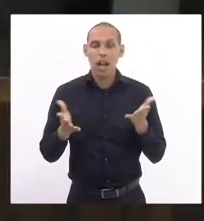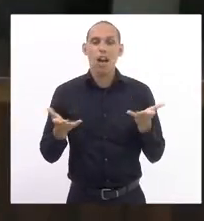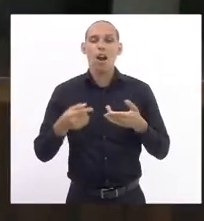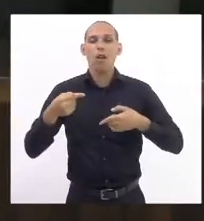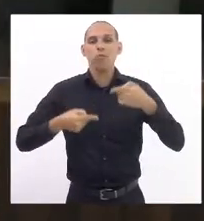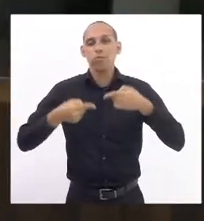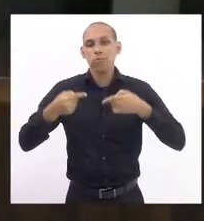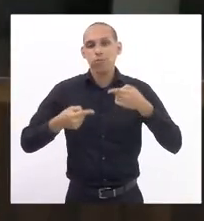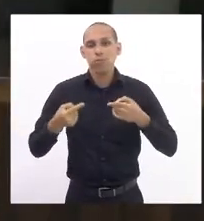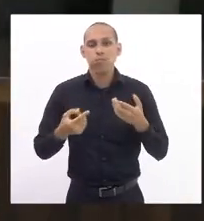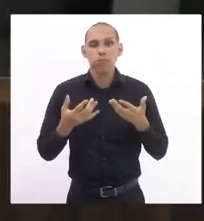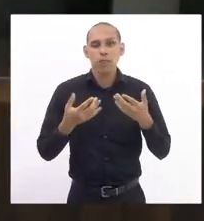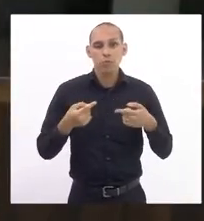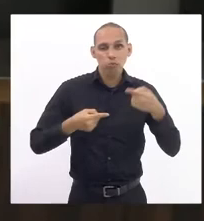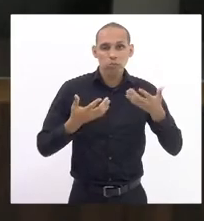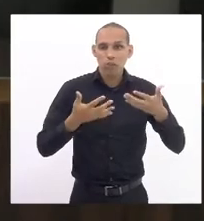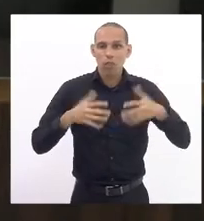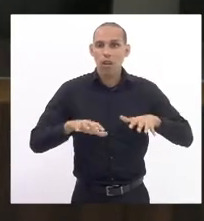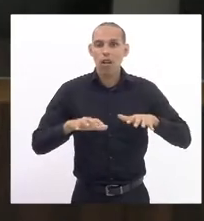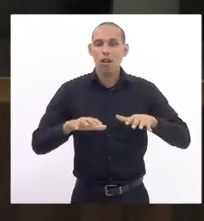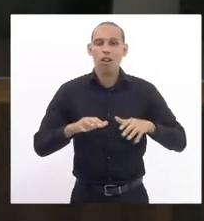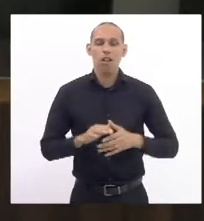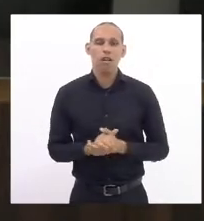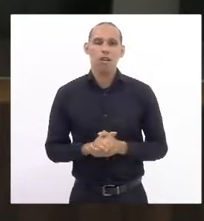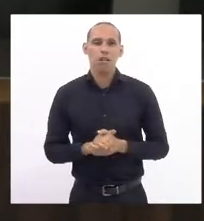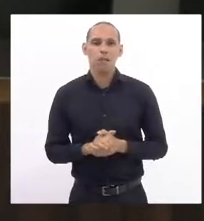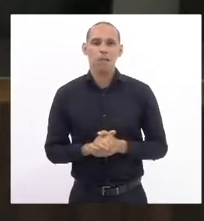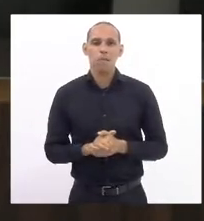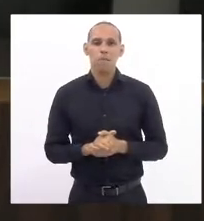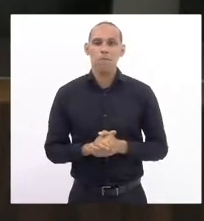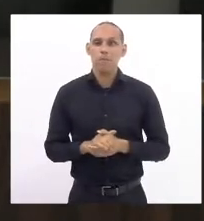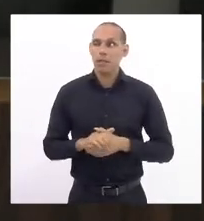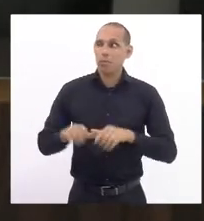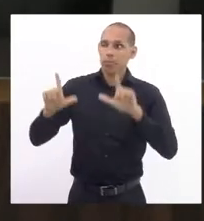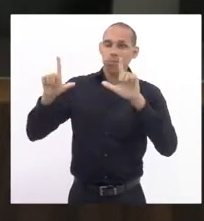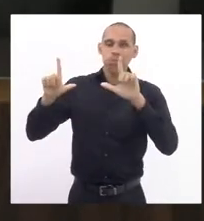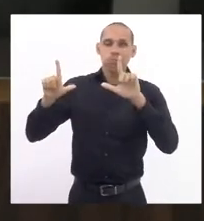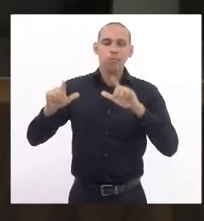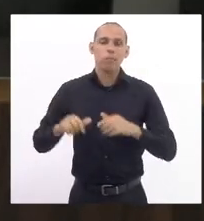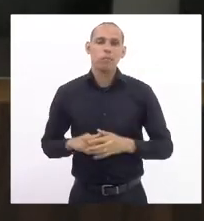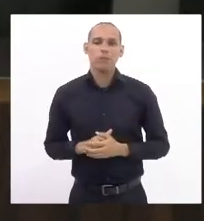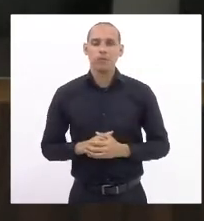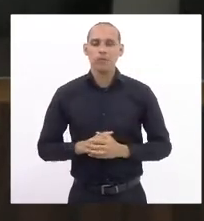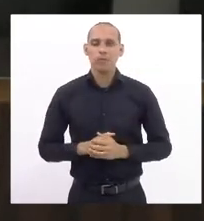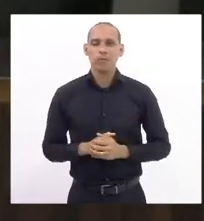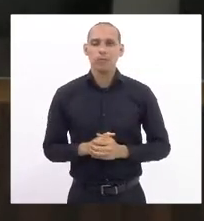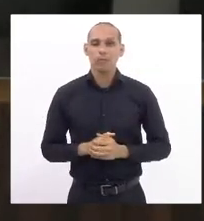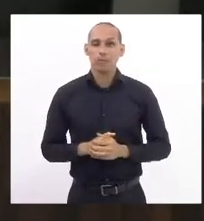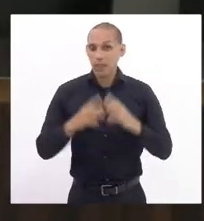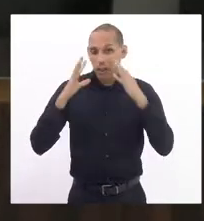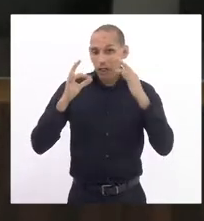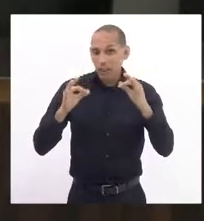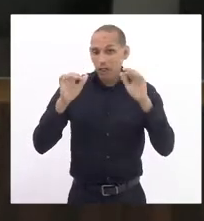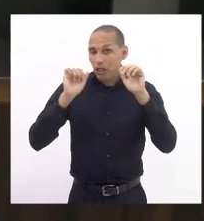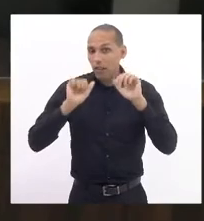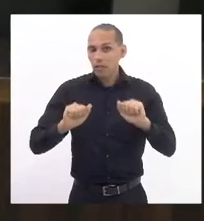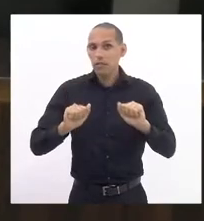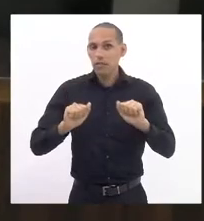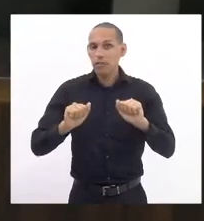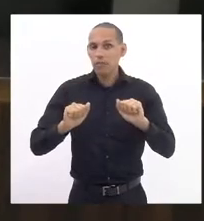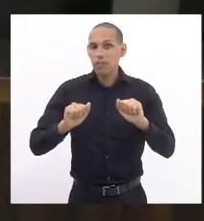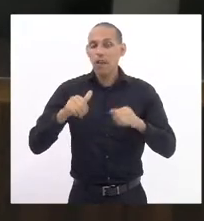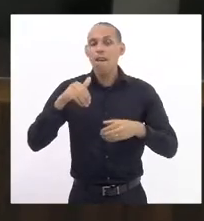discussão, não havendo o que queira discutir, vamos ao painel, por favor. Atenção, assessoria,